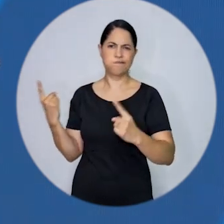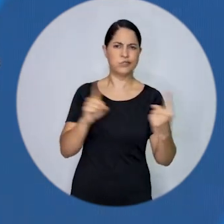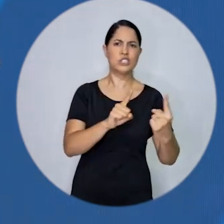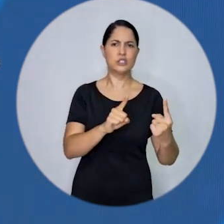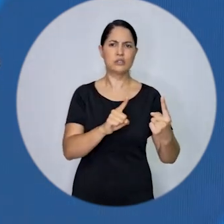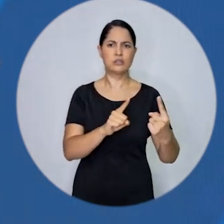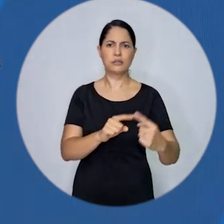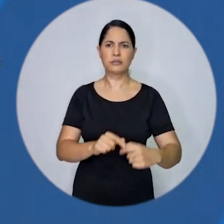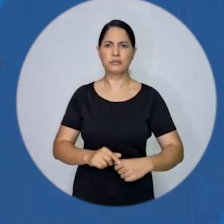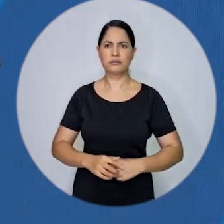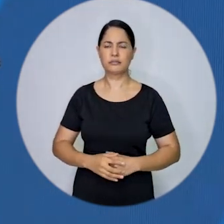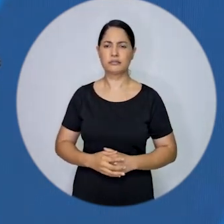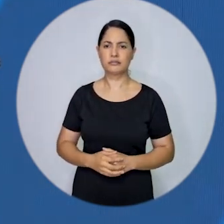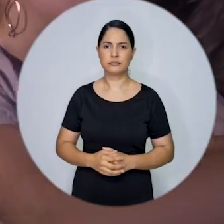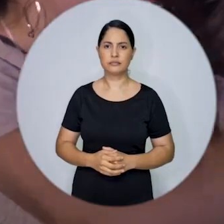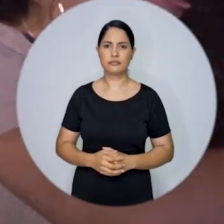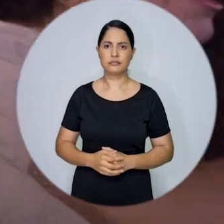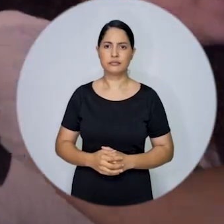advogados.